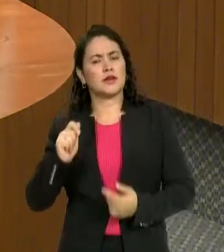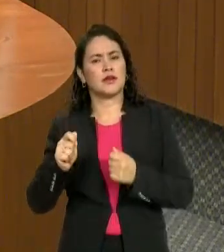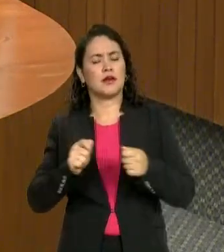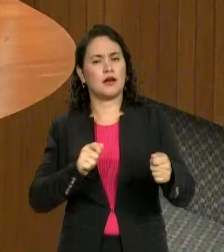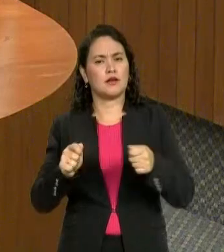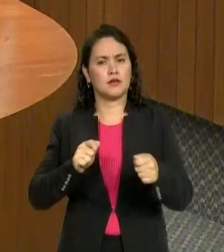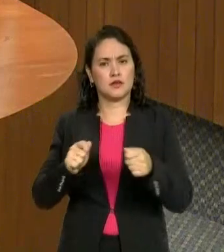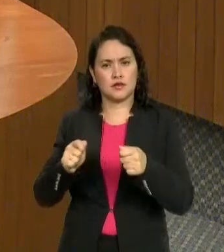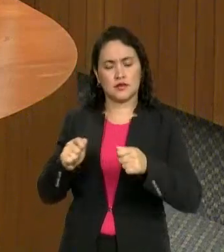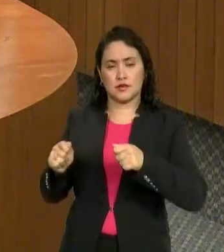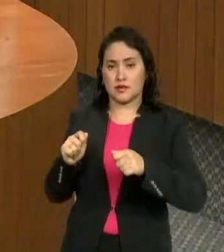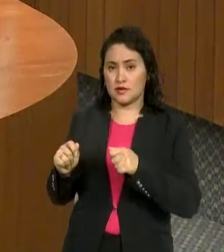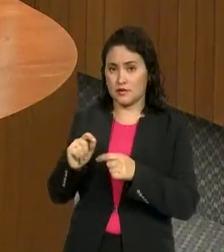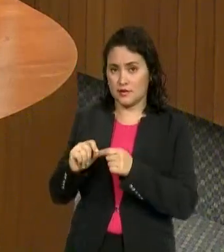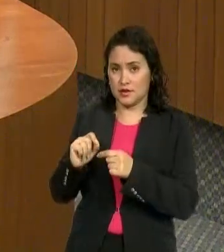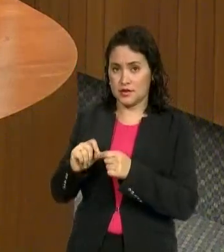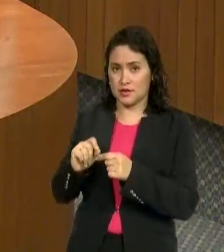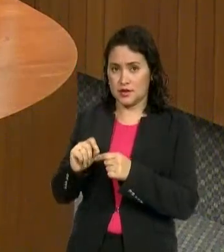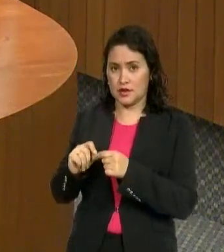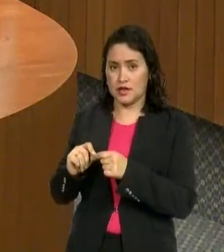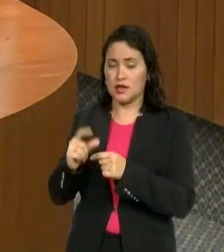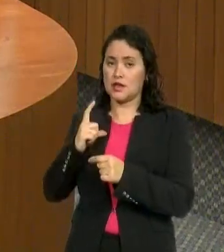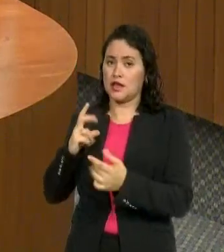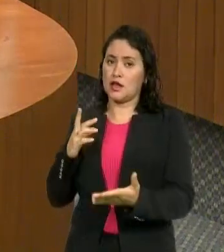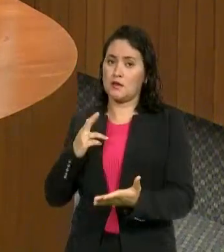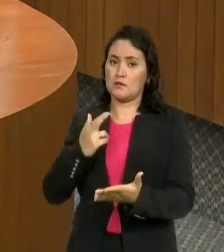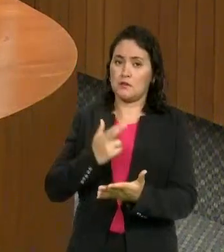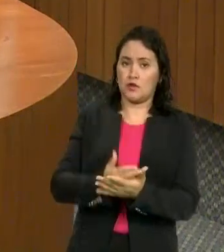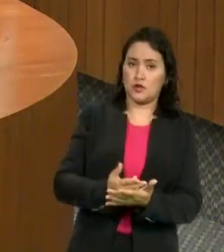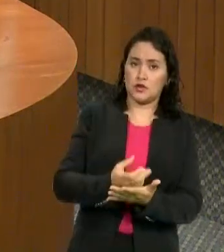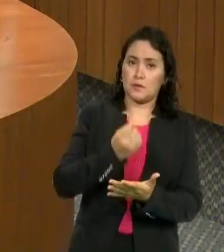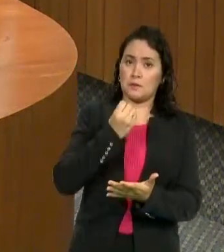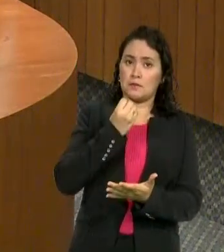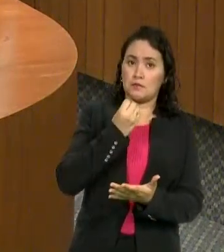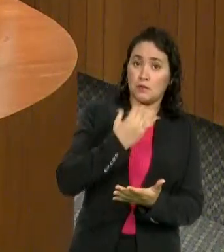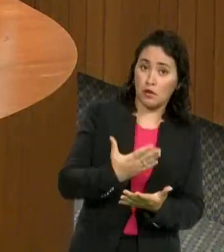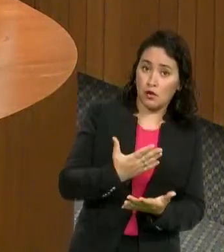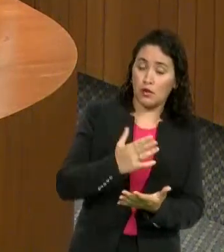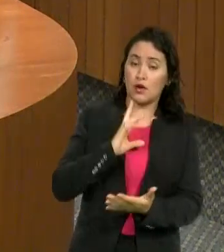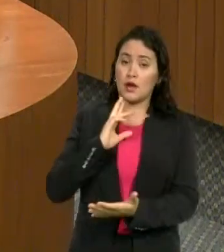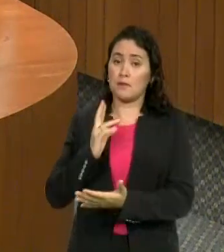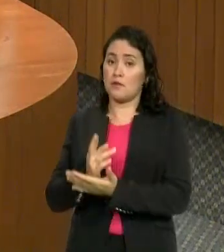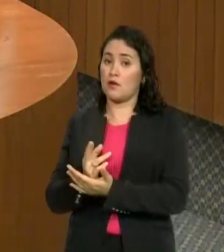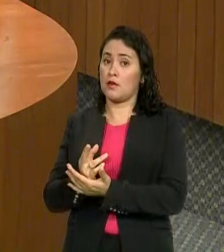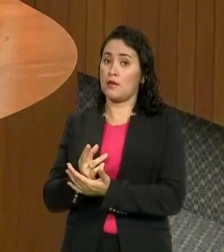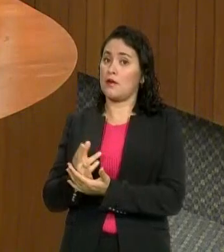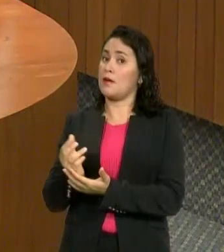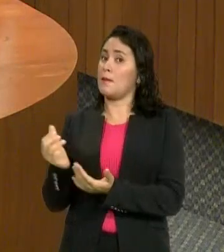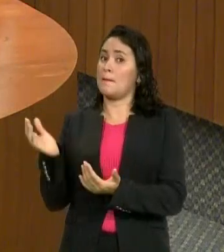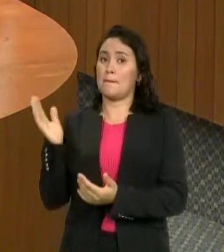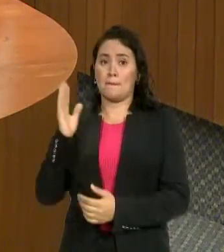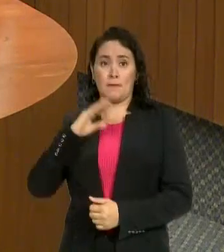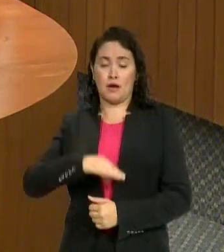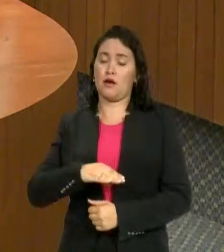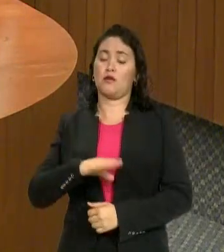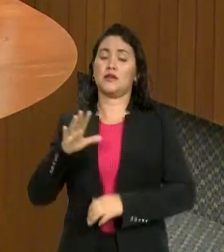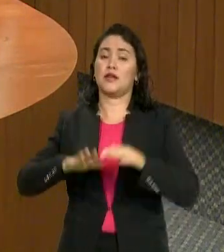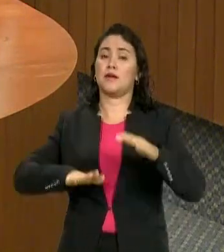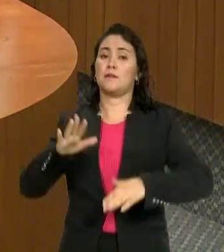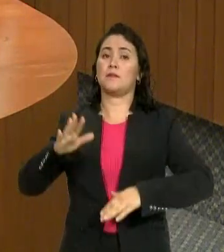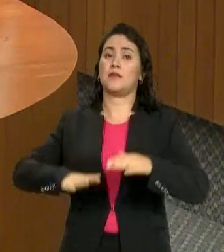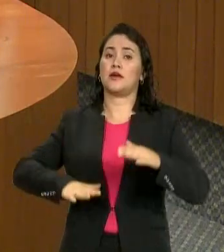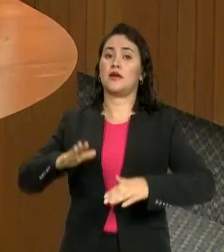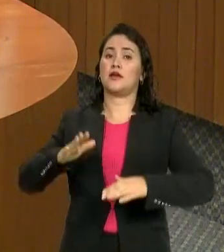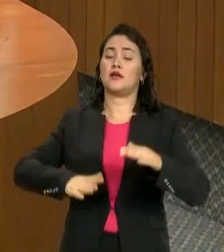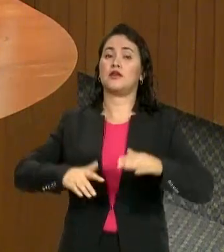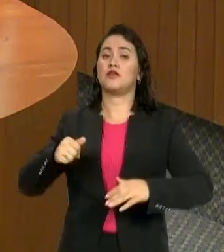tomadas, elas têm reflexos positivos, reflexos negativos, a depender de quem é atingido. E no